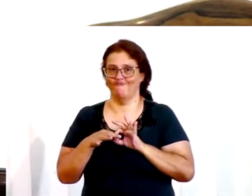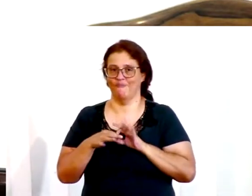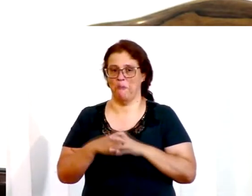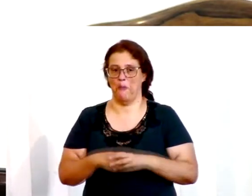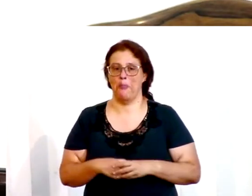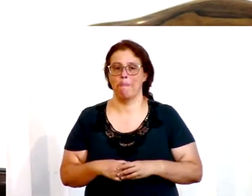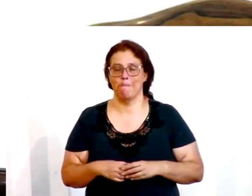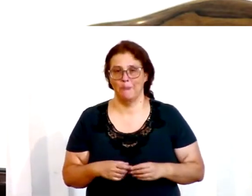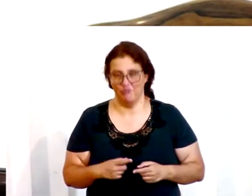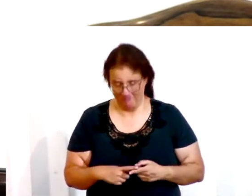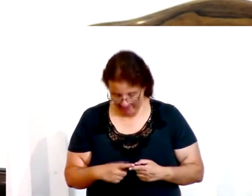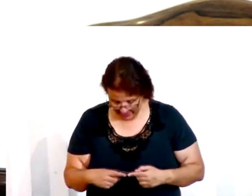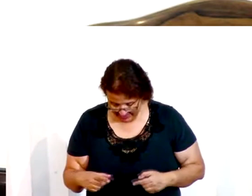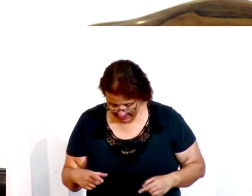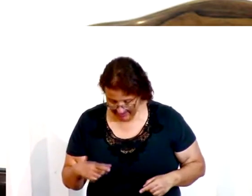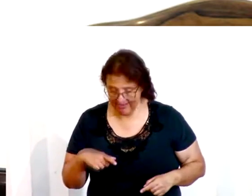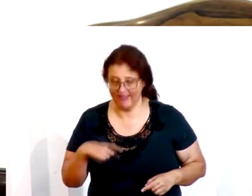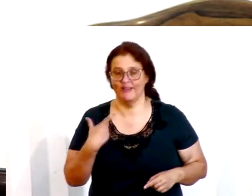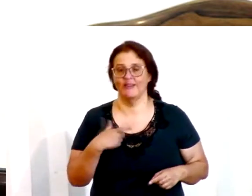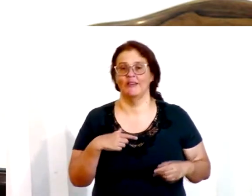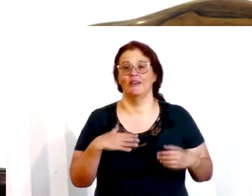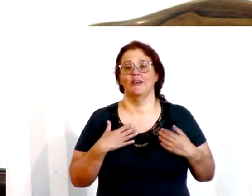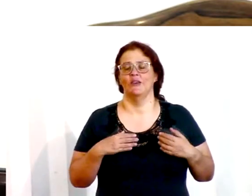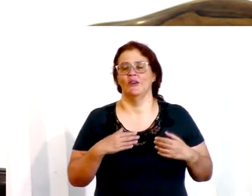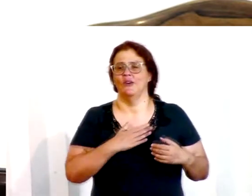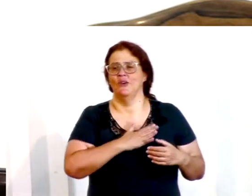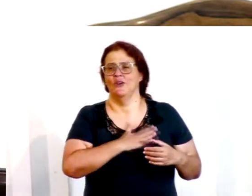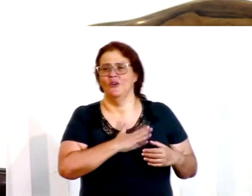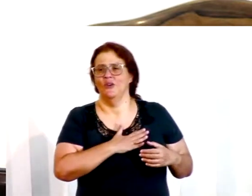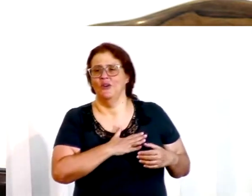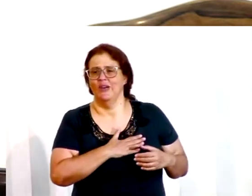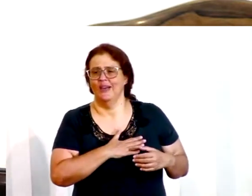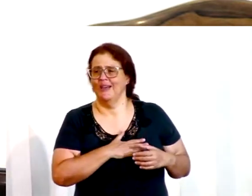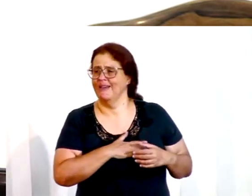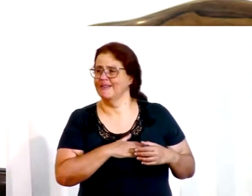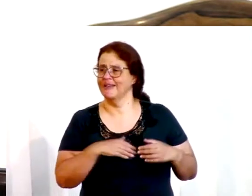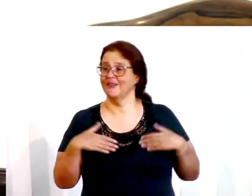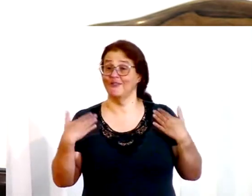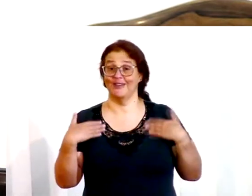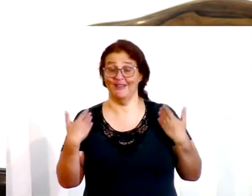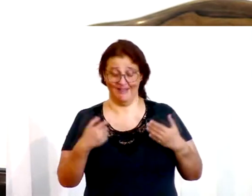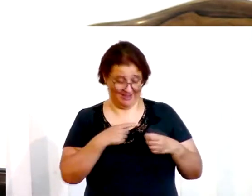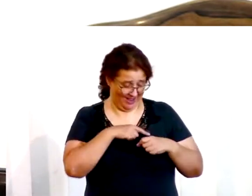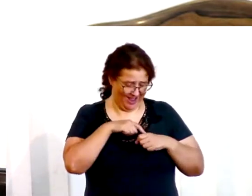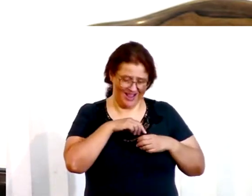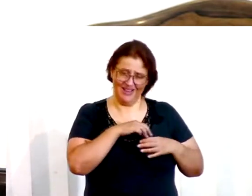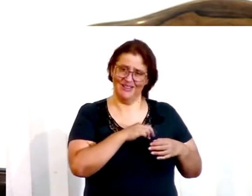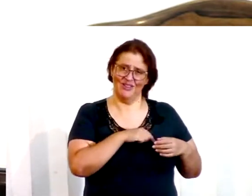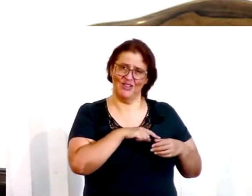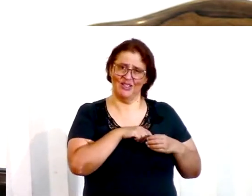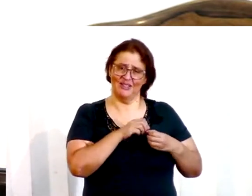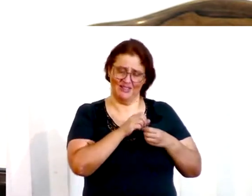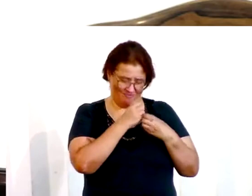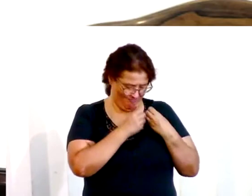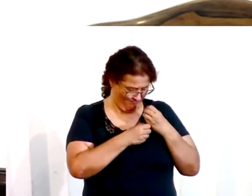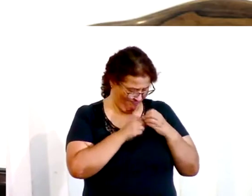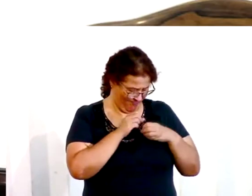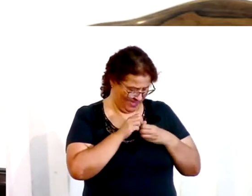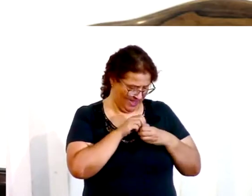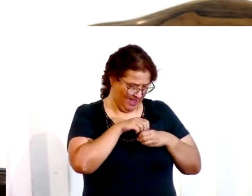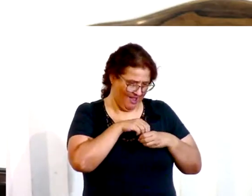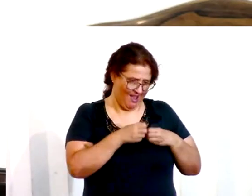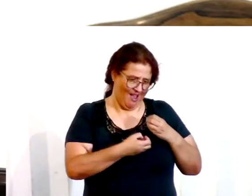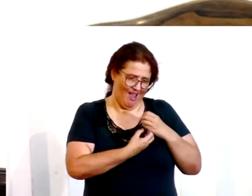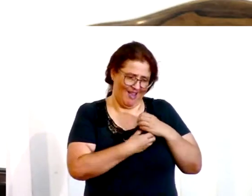interiormente. Está arraizado no coração cheio da palavra de Deus, arraigado na graça bendita